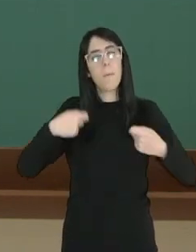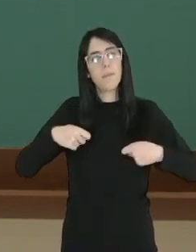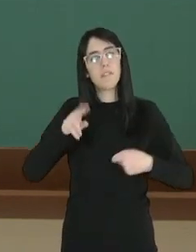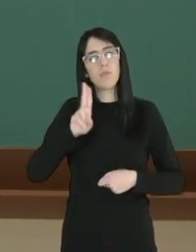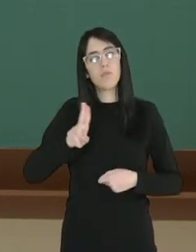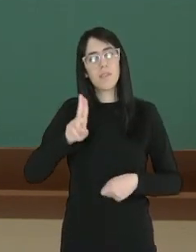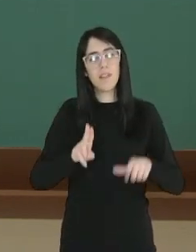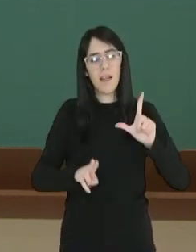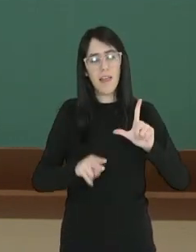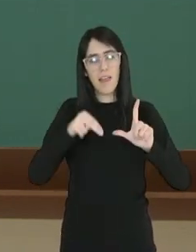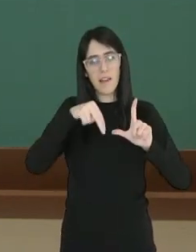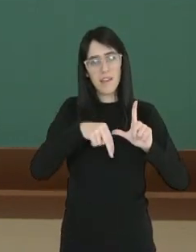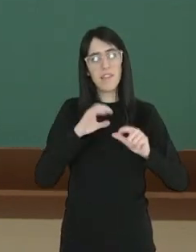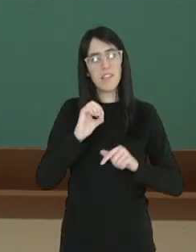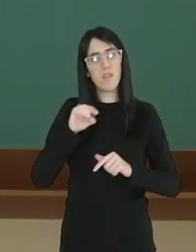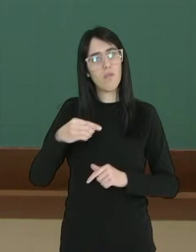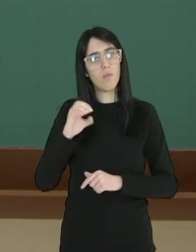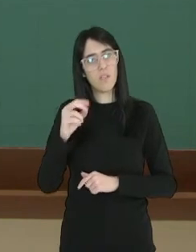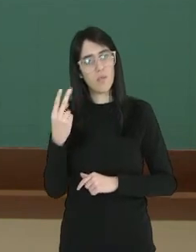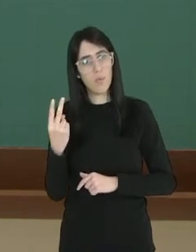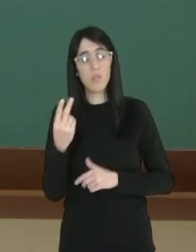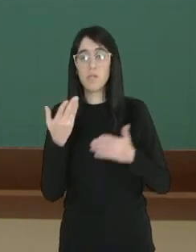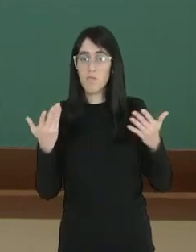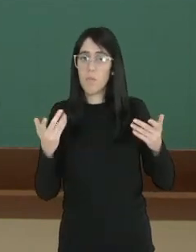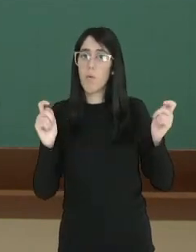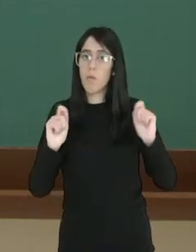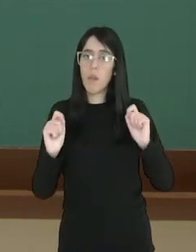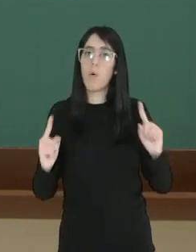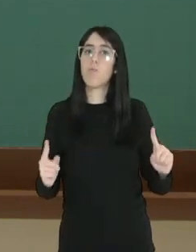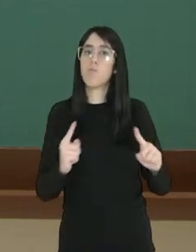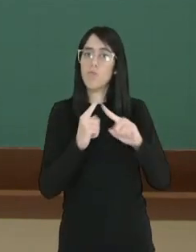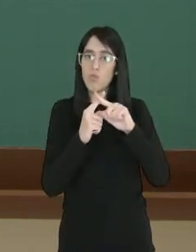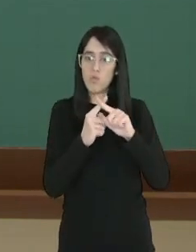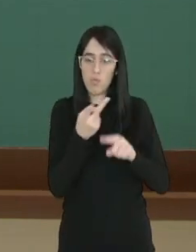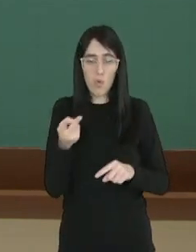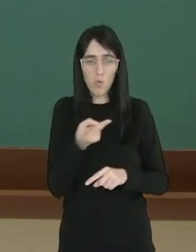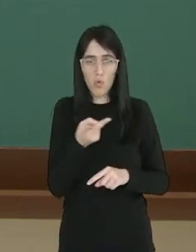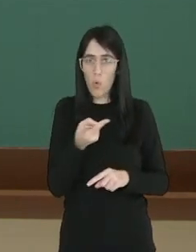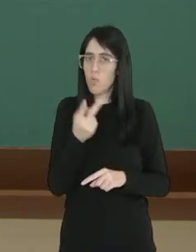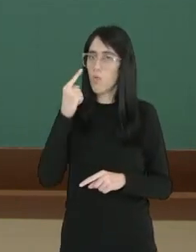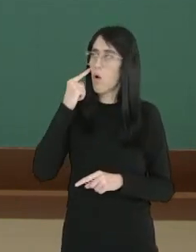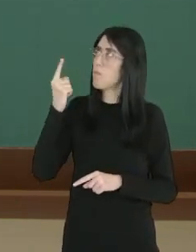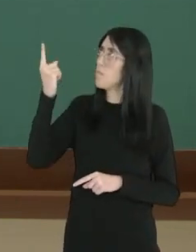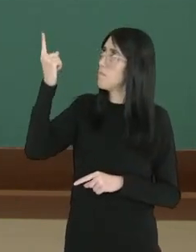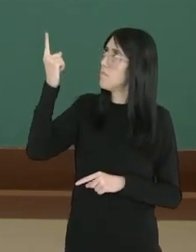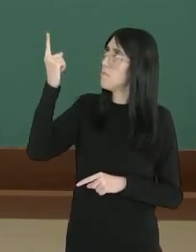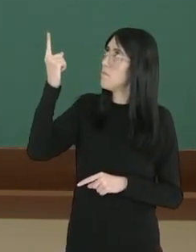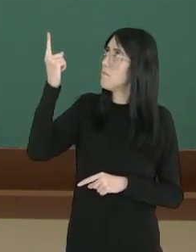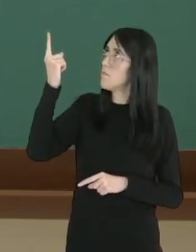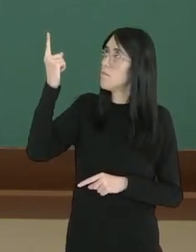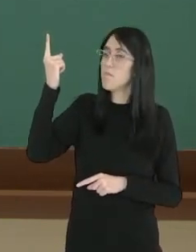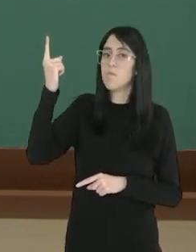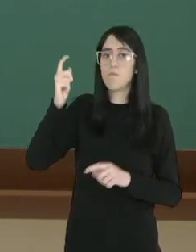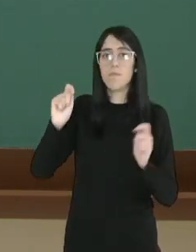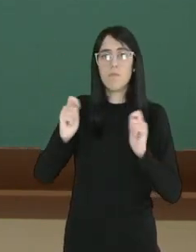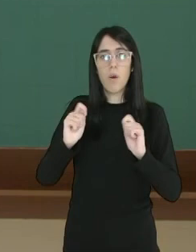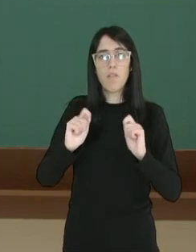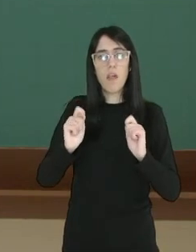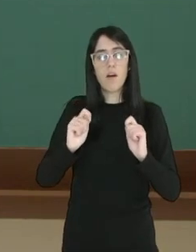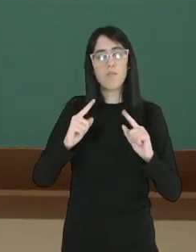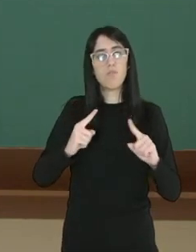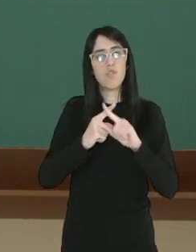de 0,02, então eu vou multiplicar ambos os lados da equação pelo ln,